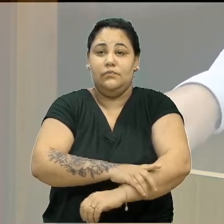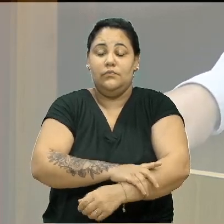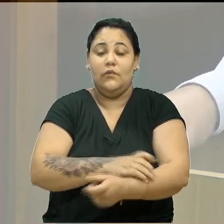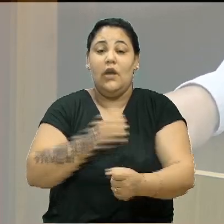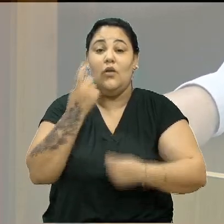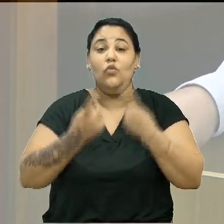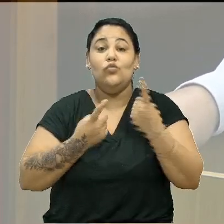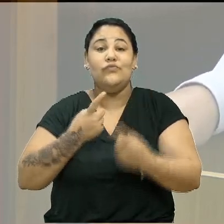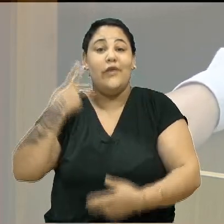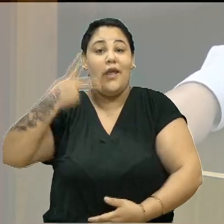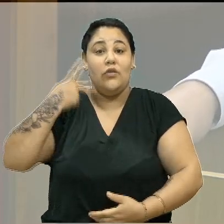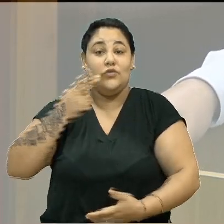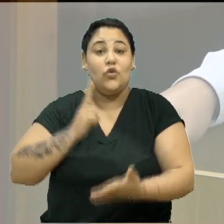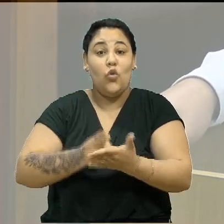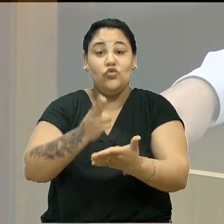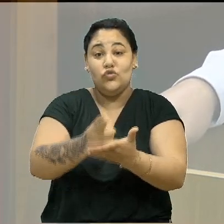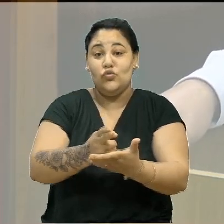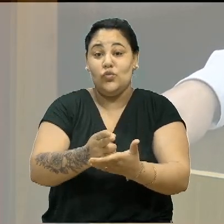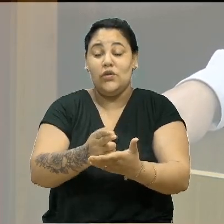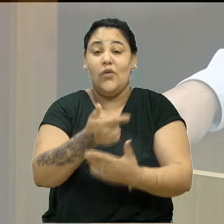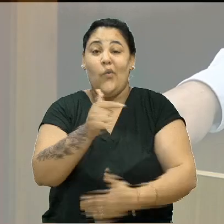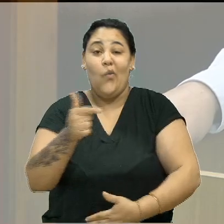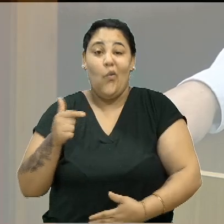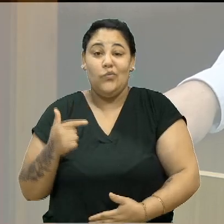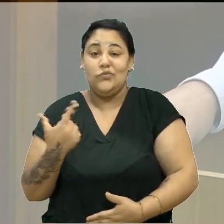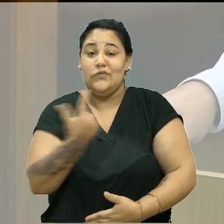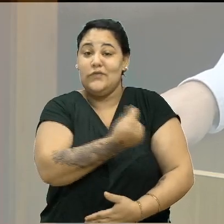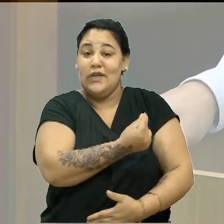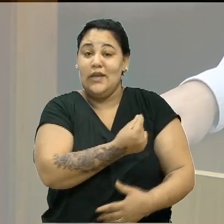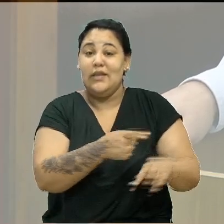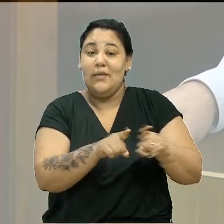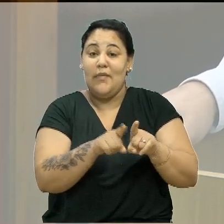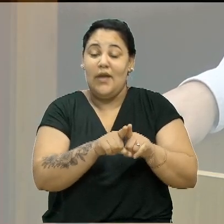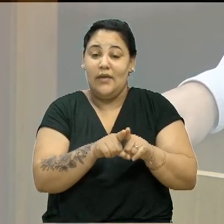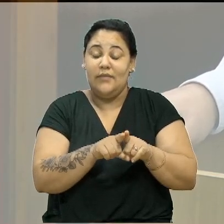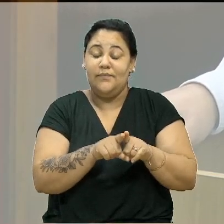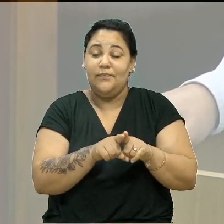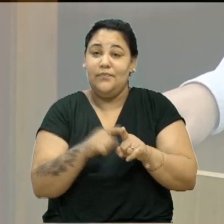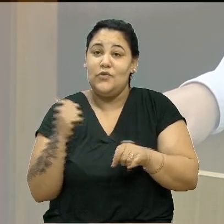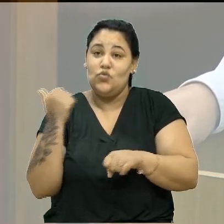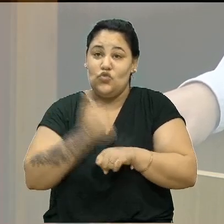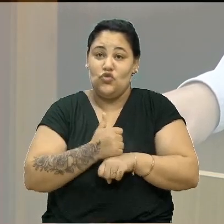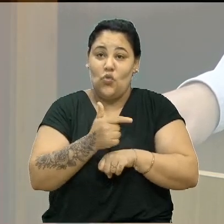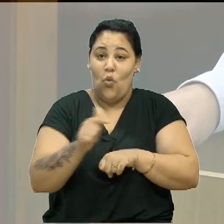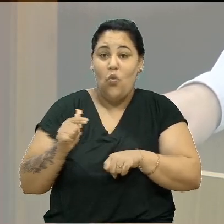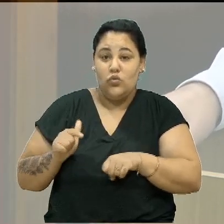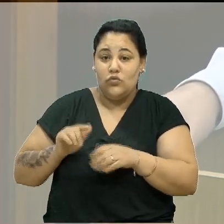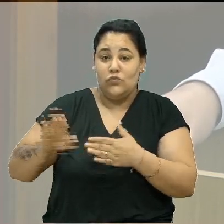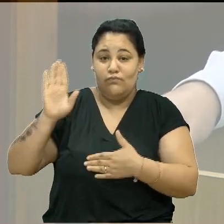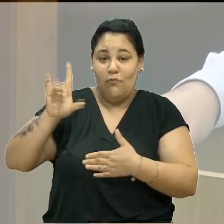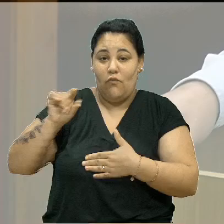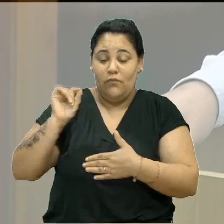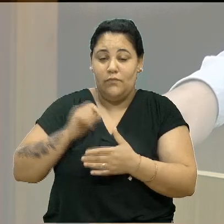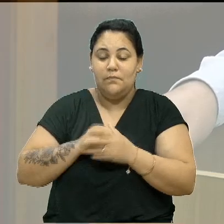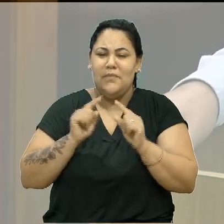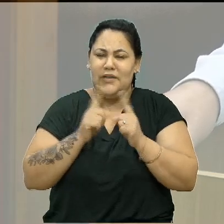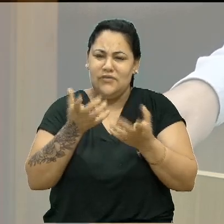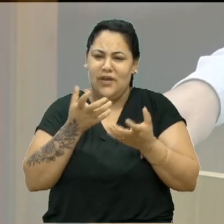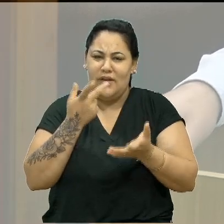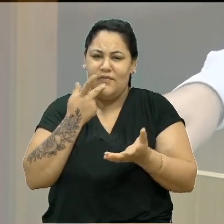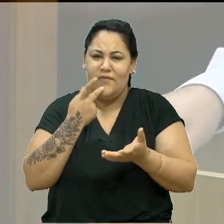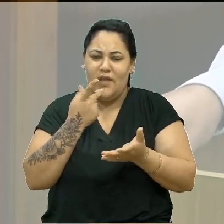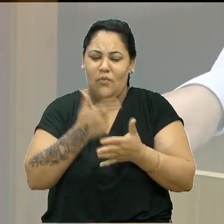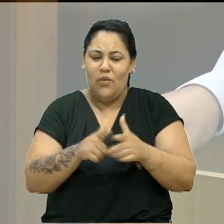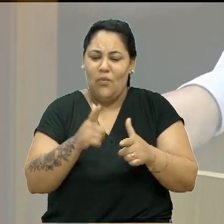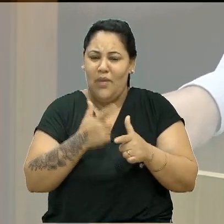permanecem, outros assumem, mas eu quero falar de um problema antigo, de um problema crônico da